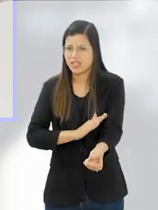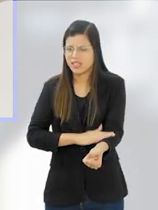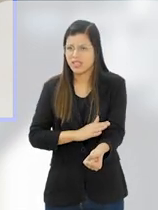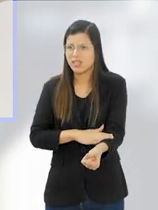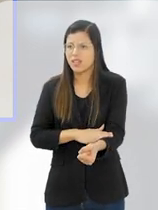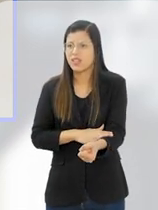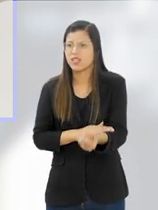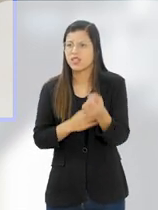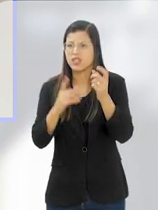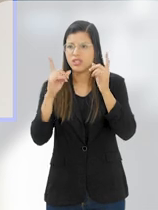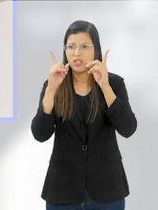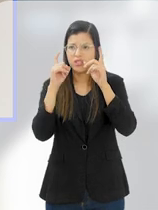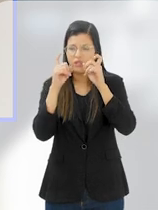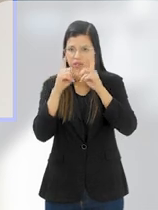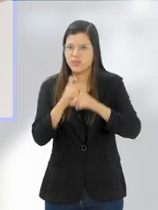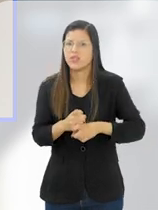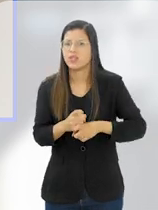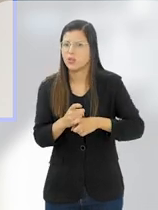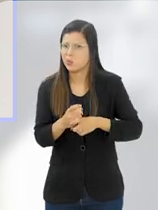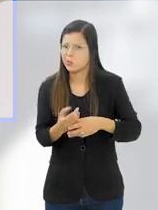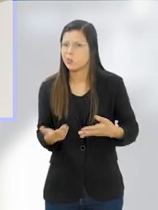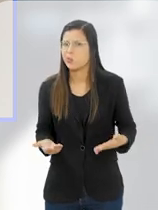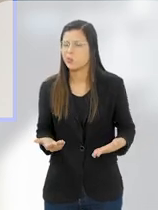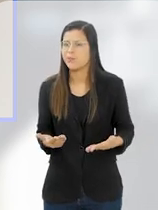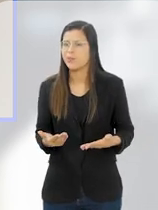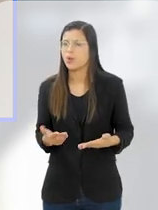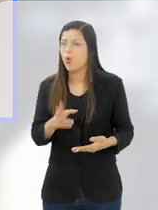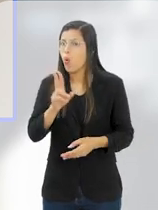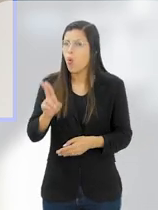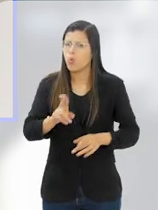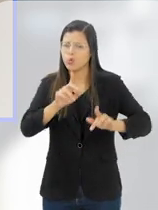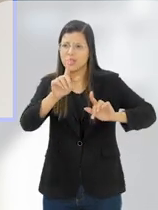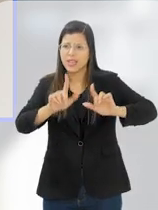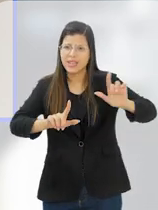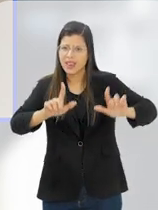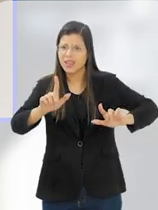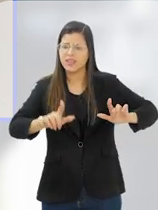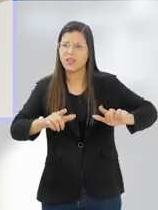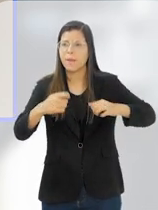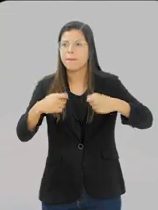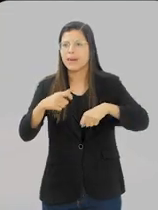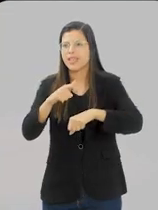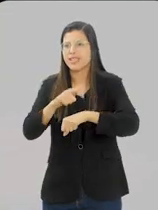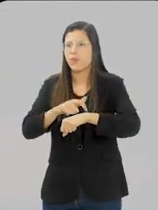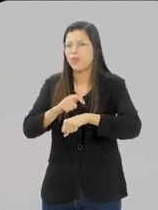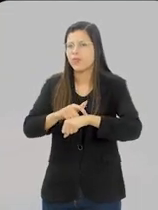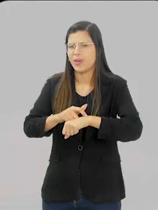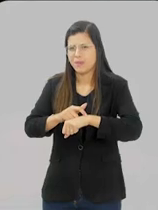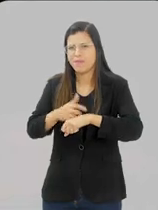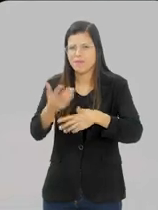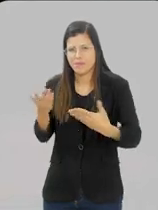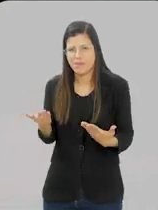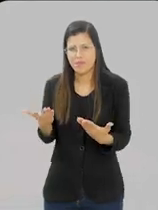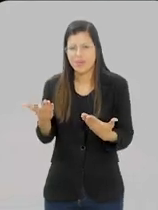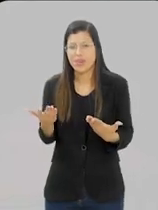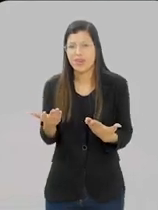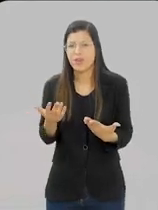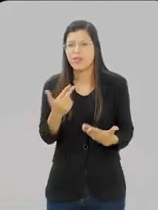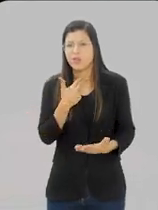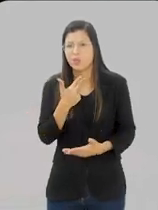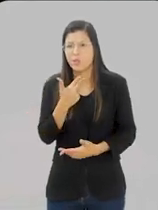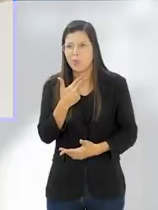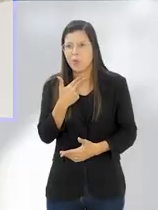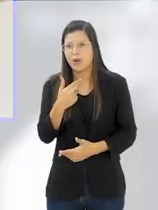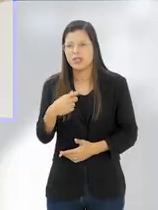essas crianças. É muito difícil mesmo lidar com isso no dia a dia. Então, usa a televisão. Precisamos de um tempinho de tela. A gente não